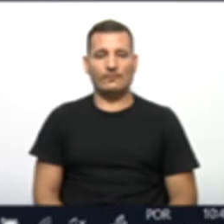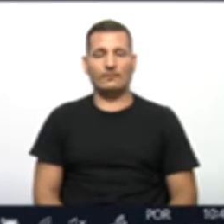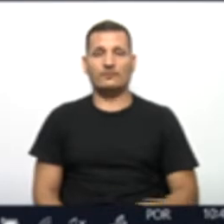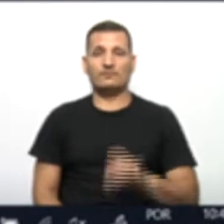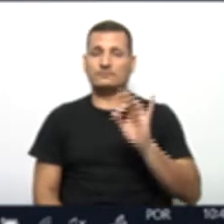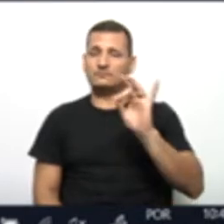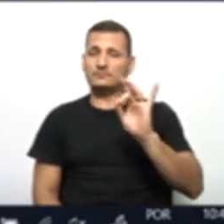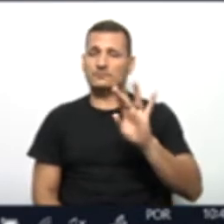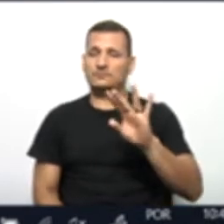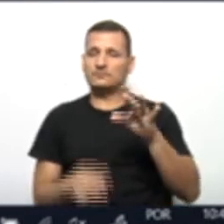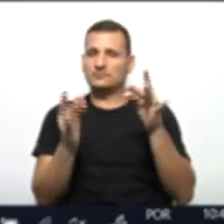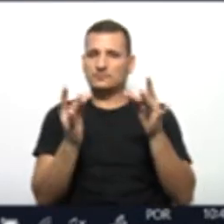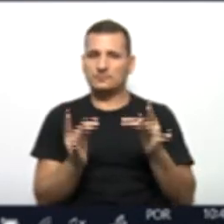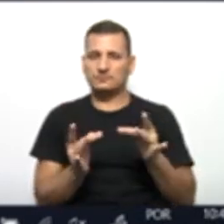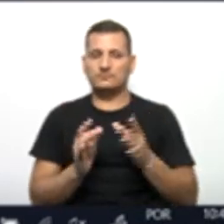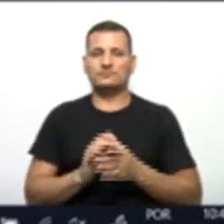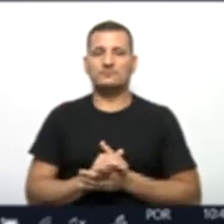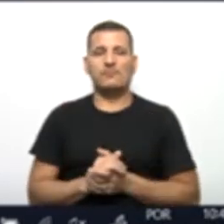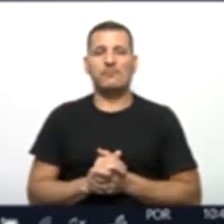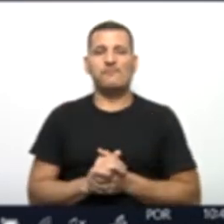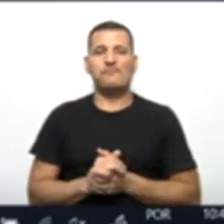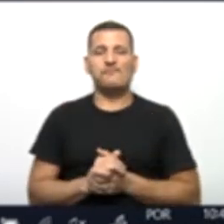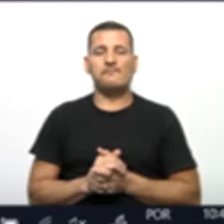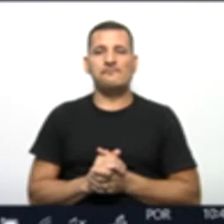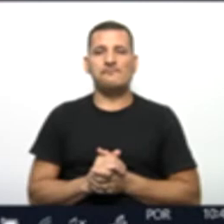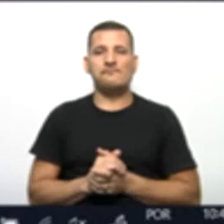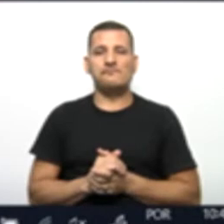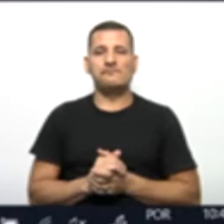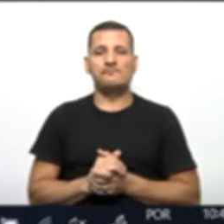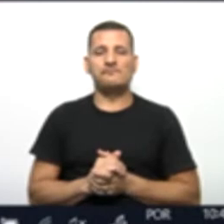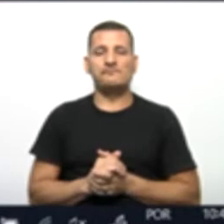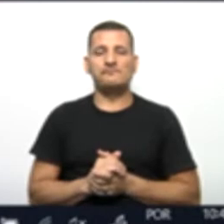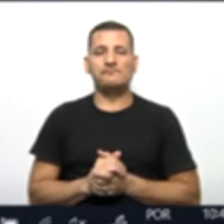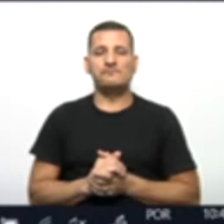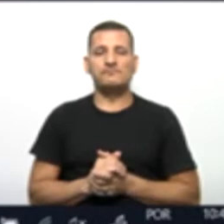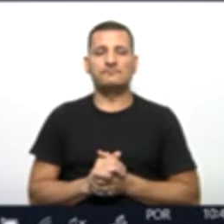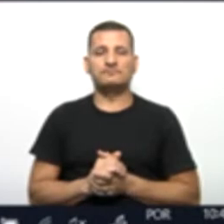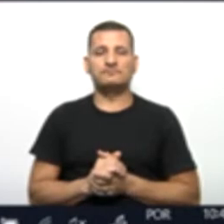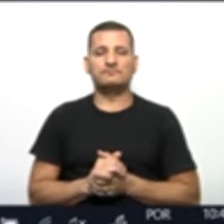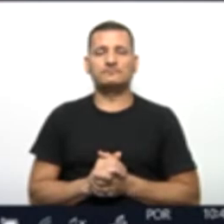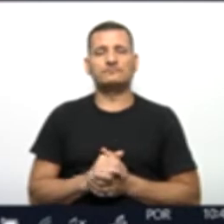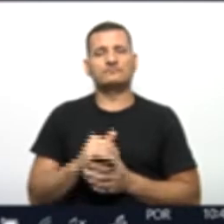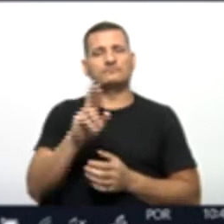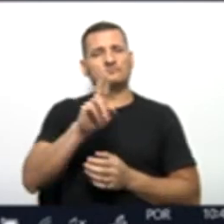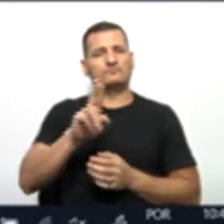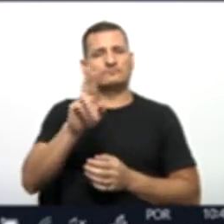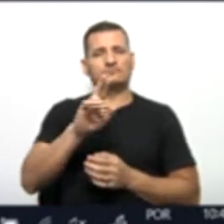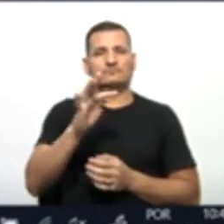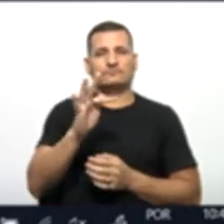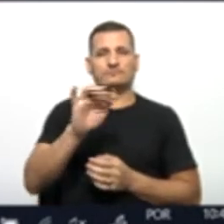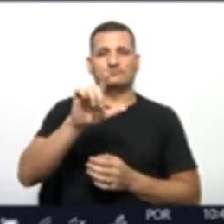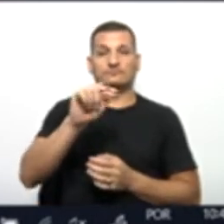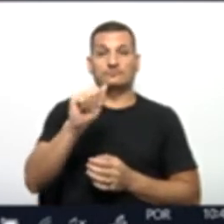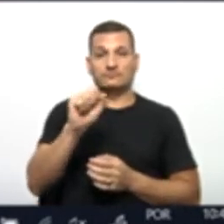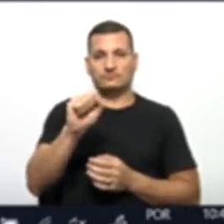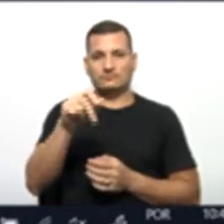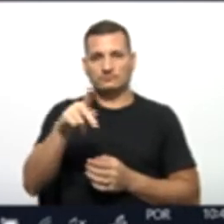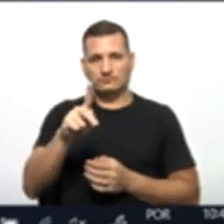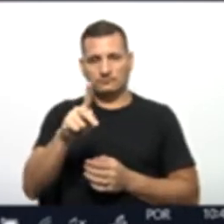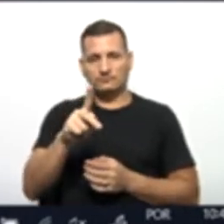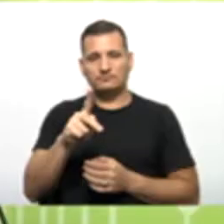coisa que eu quero iniciar pessoal com vocês é sobre a utilização do flash então olha que pra mim é